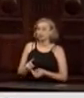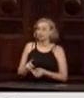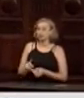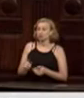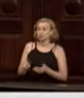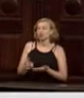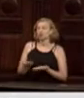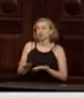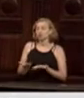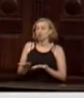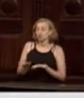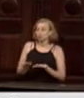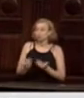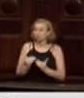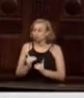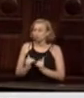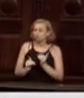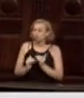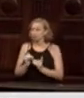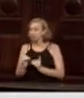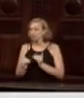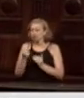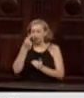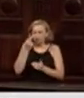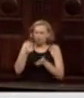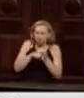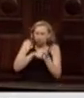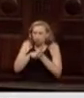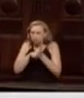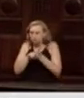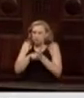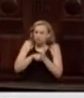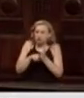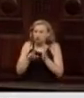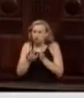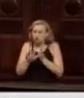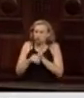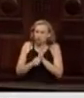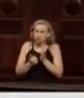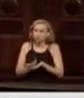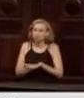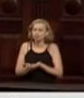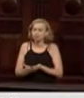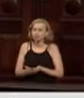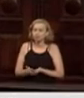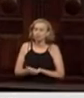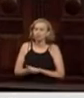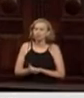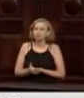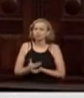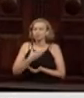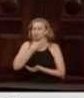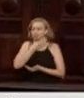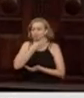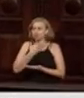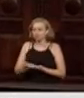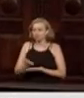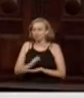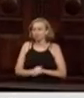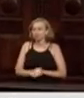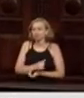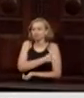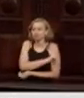de corrupção no Rio de Janeiro, que são um dos elementos que nos empurraram para a crise que o Estado do Rio de Janeiro está